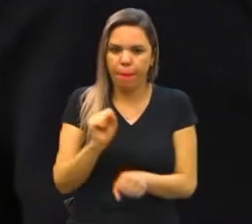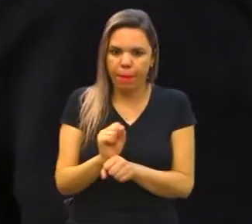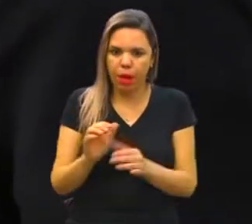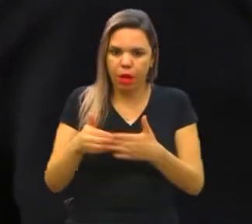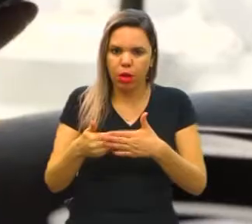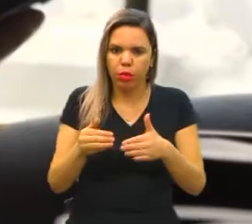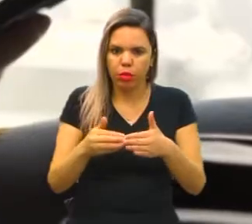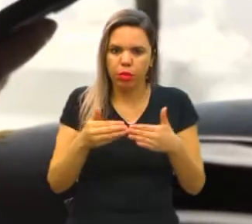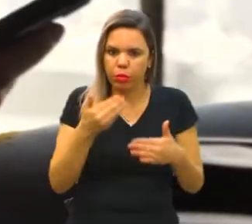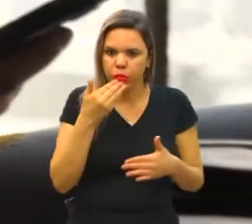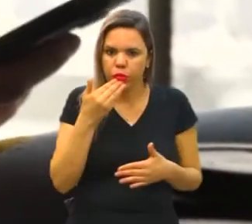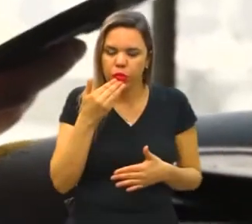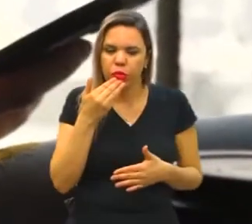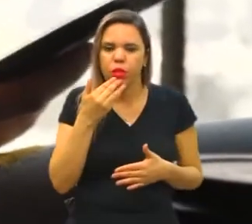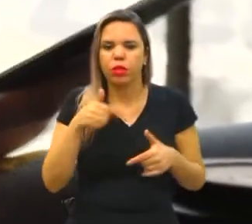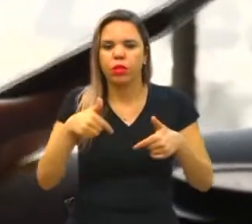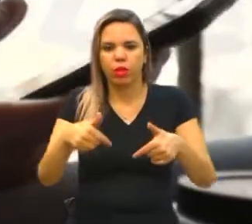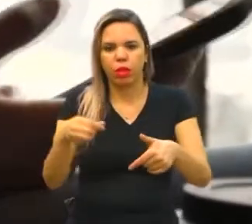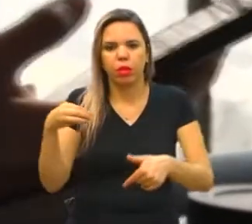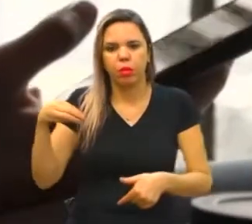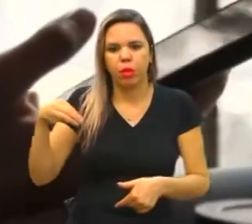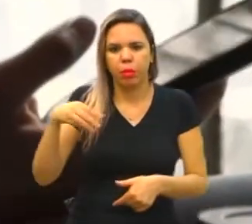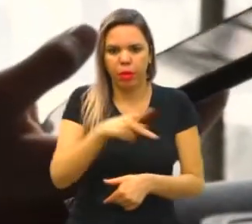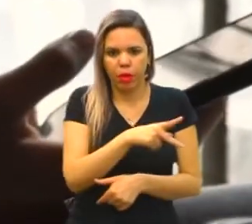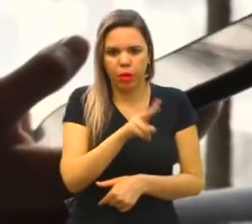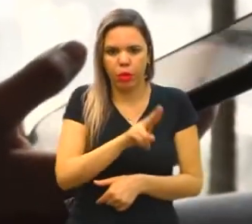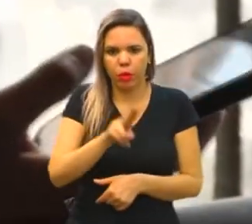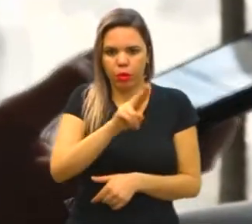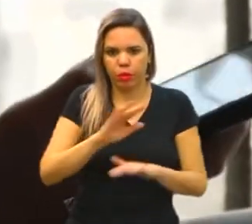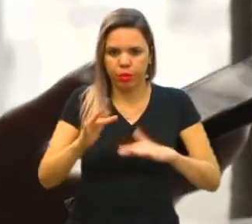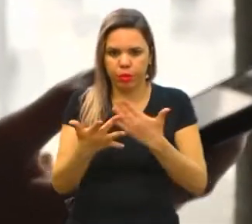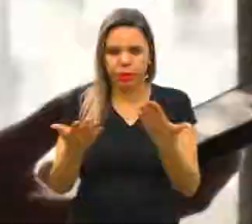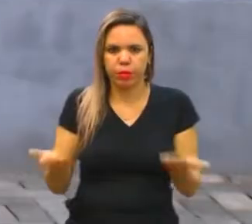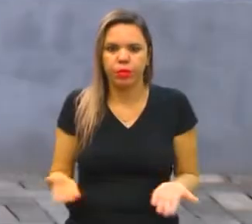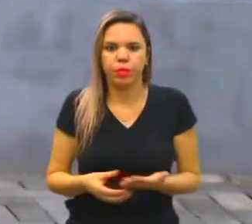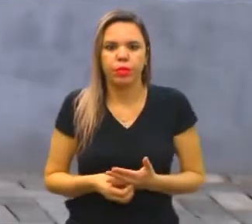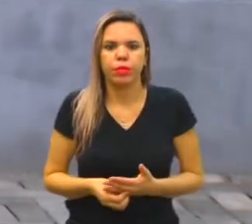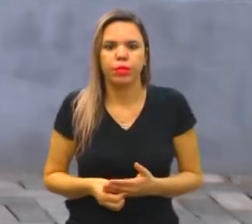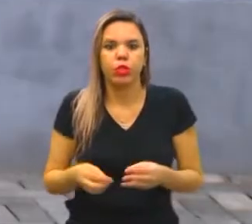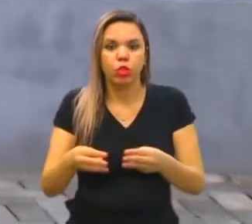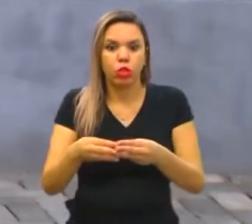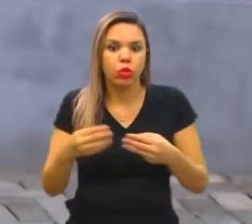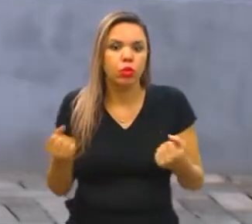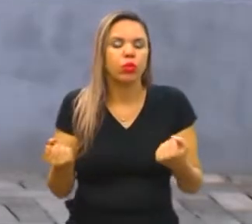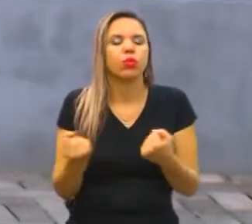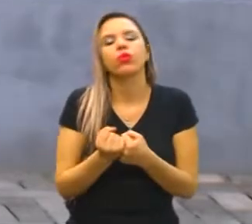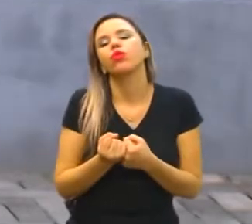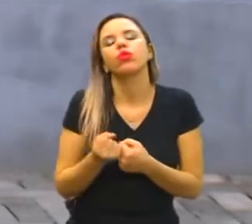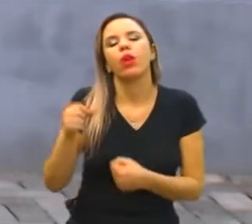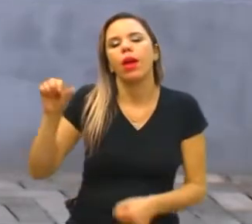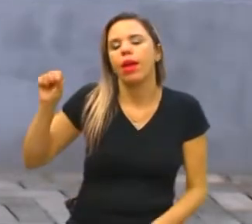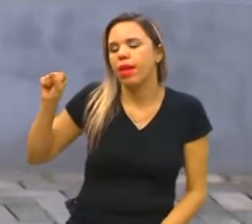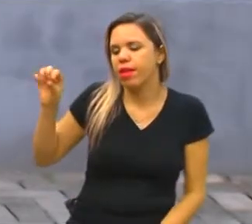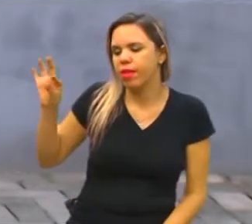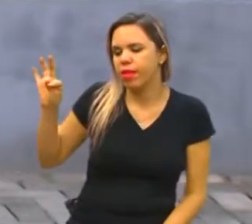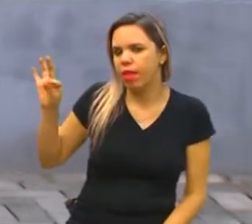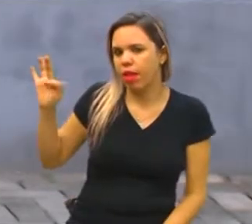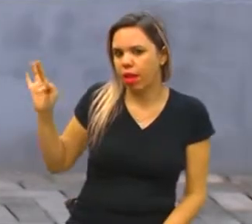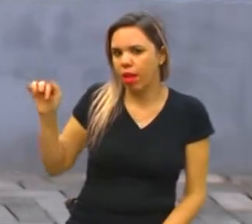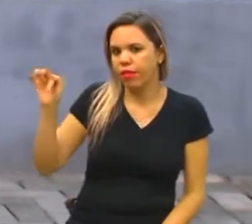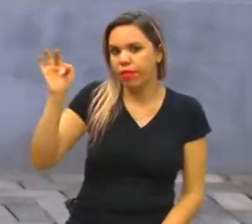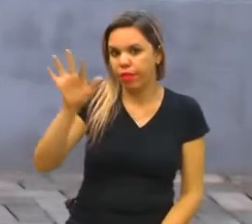medida liminar os efeitos da medida provisória sobre usos de redes sociais. É uma moção de apoio ao Supremo